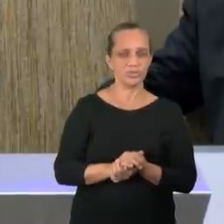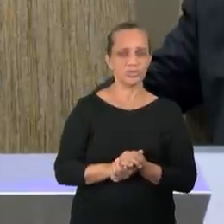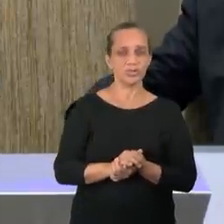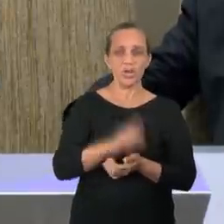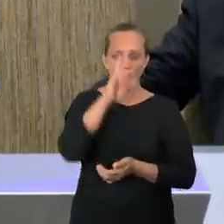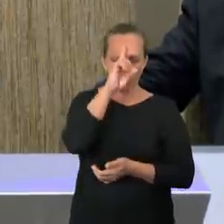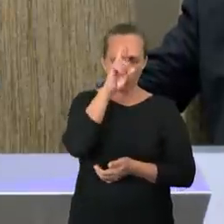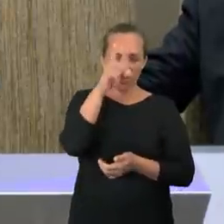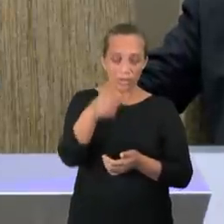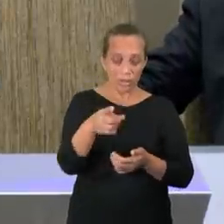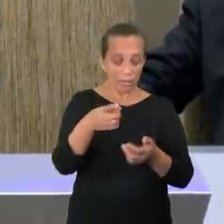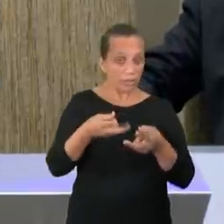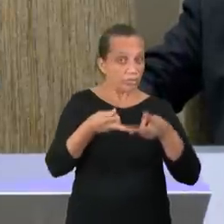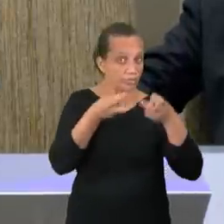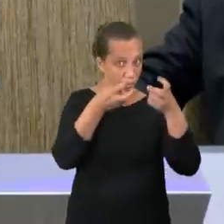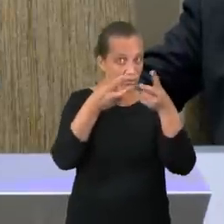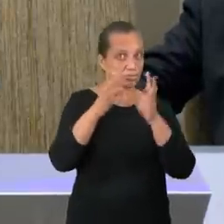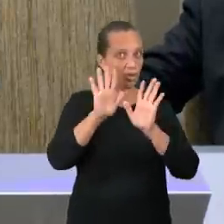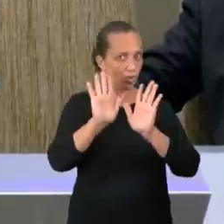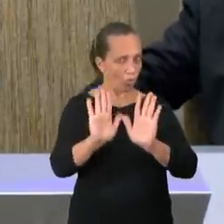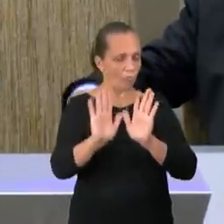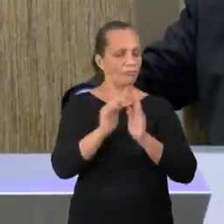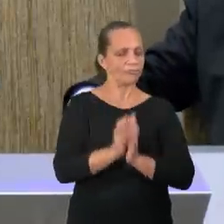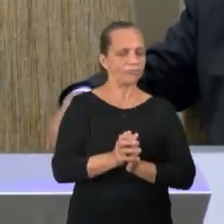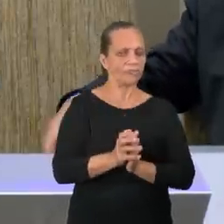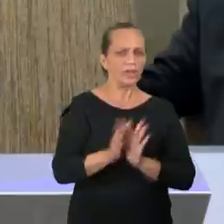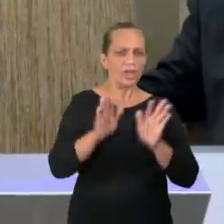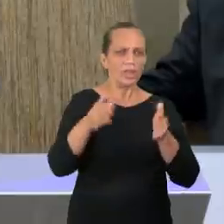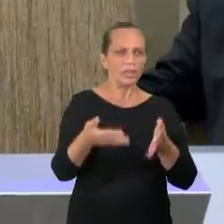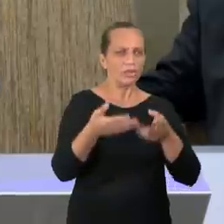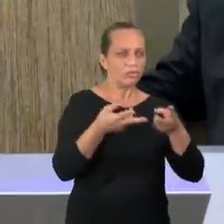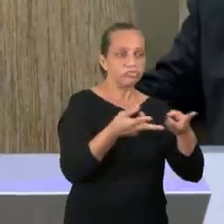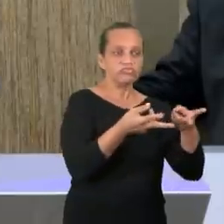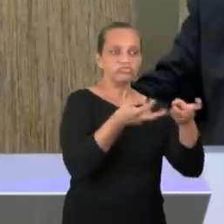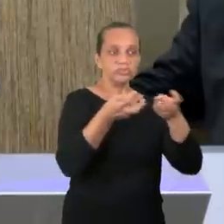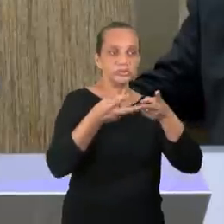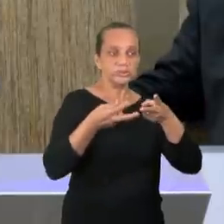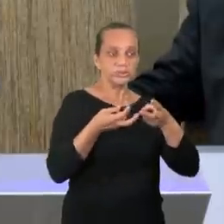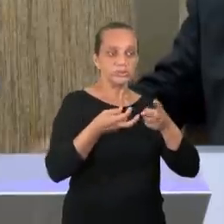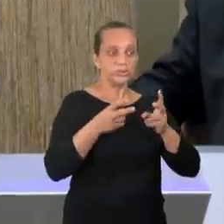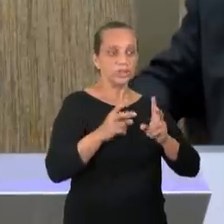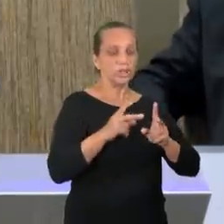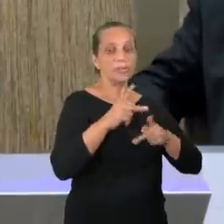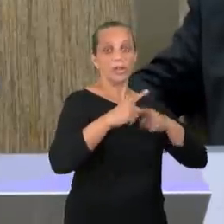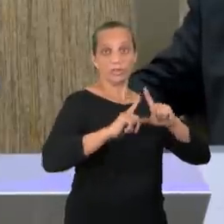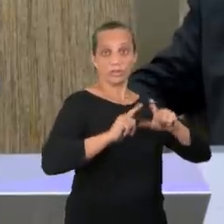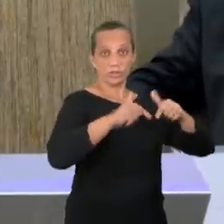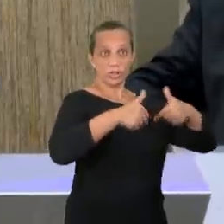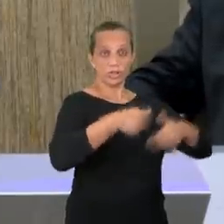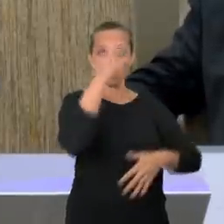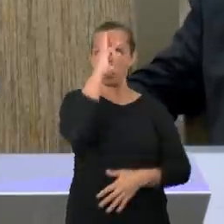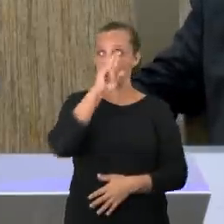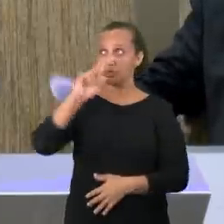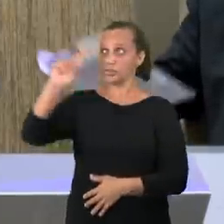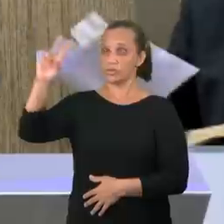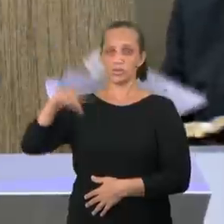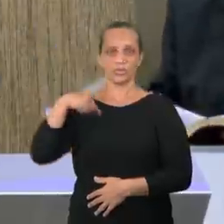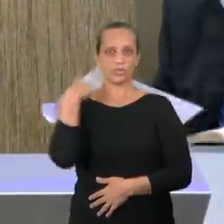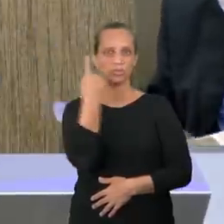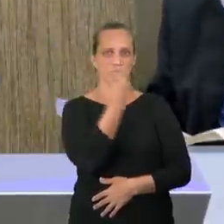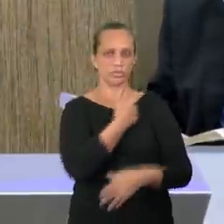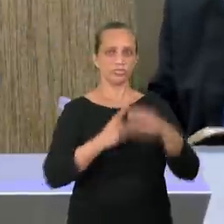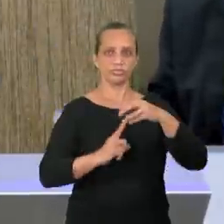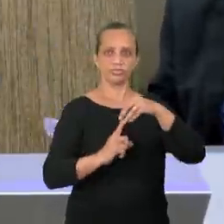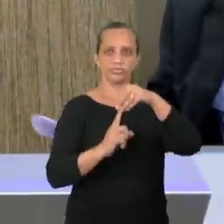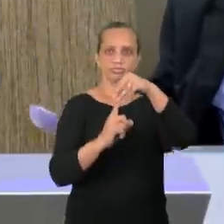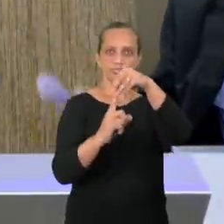quando ele diz assim: ouve, Israel, o Senhor nosso Deus é o único